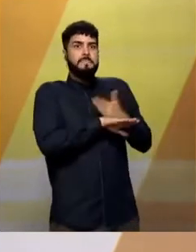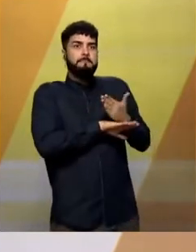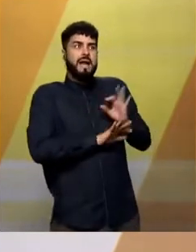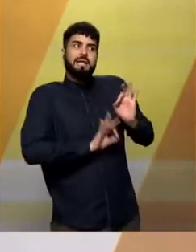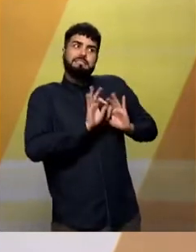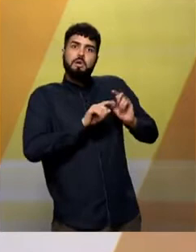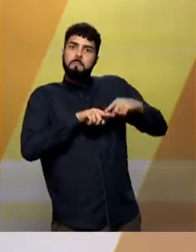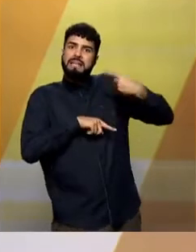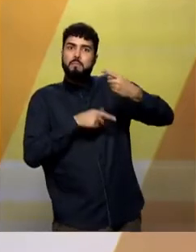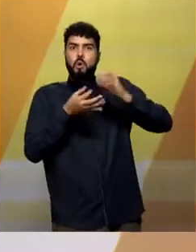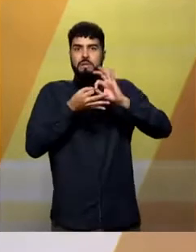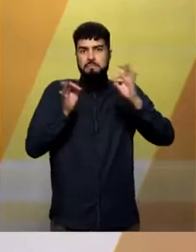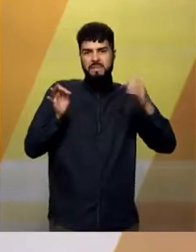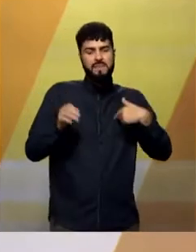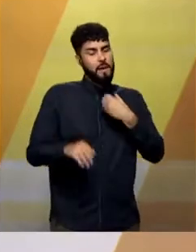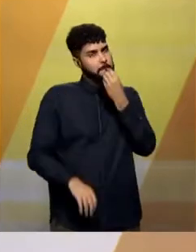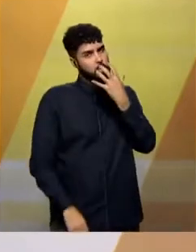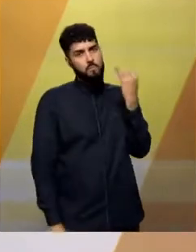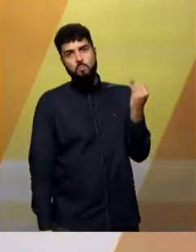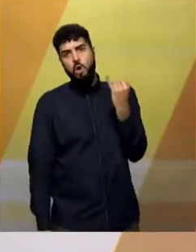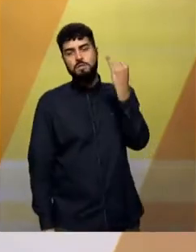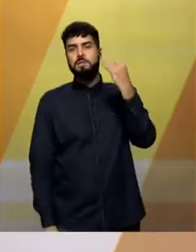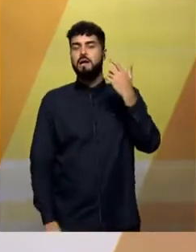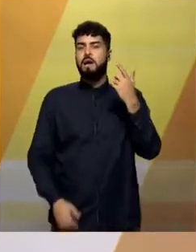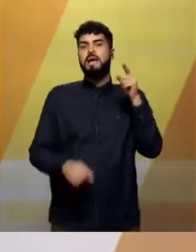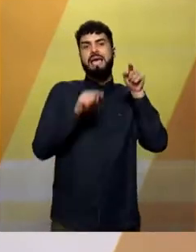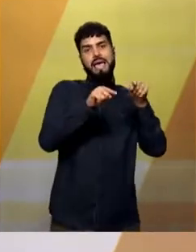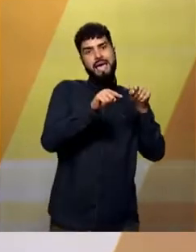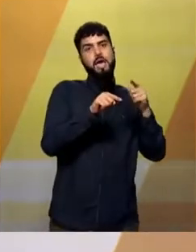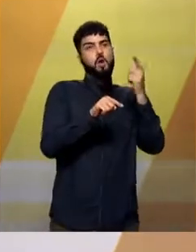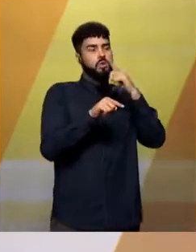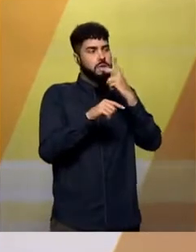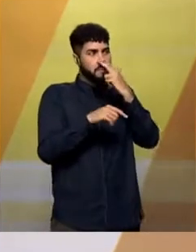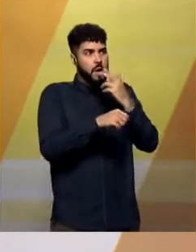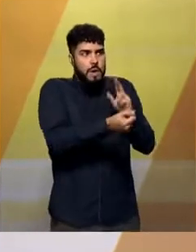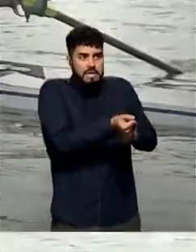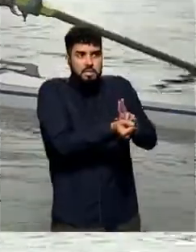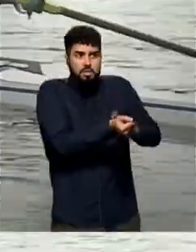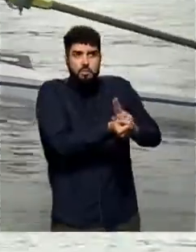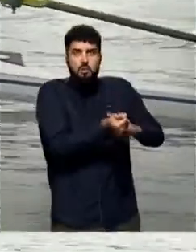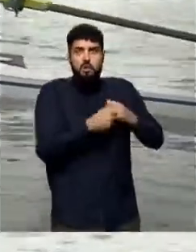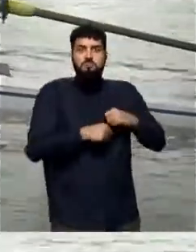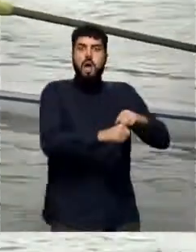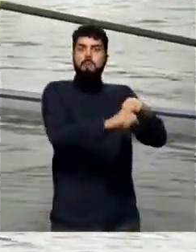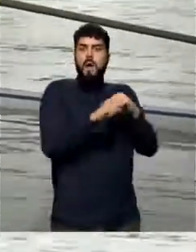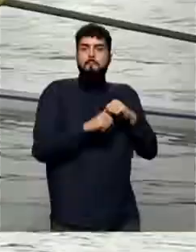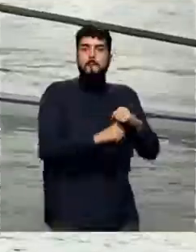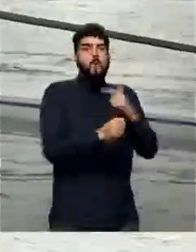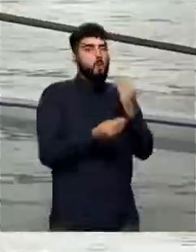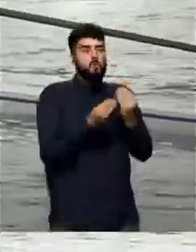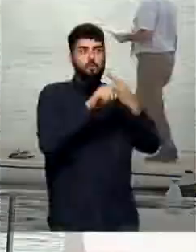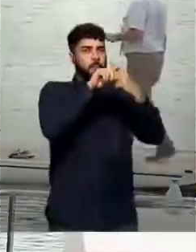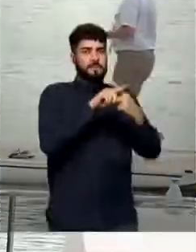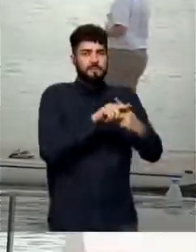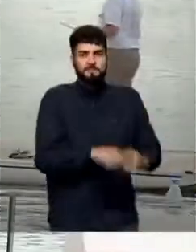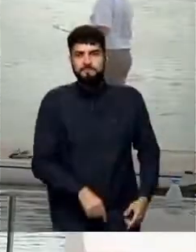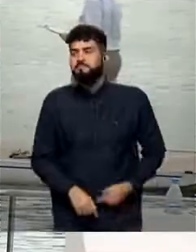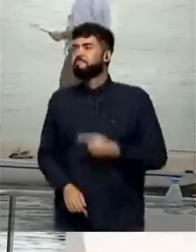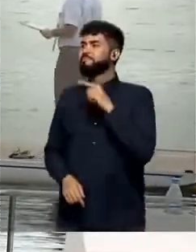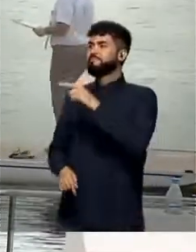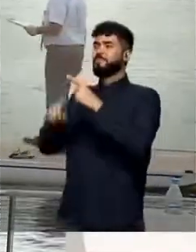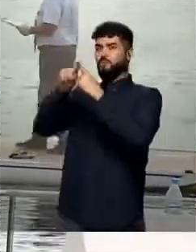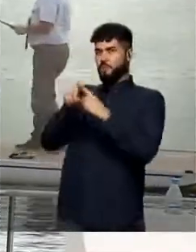preparação para Olimpíadas e eu acho que vai ser muito importante aí para já pegar um pouco do Ritmo da competição E logo depois